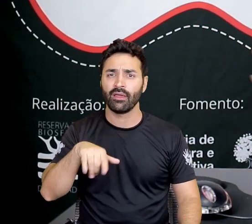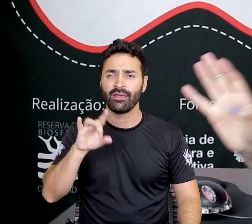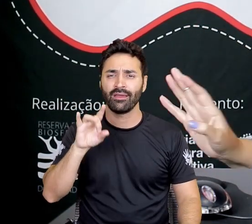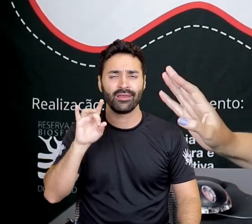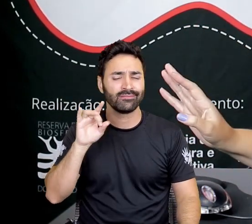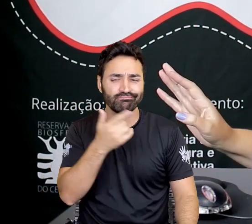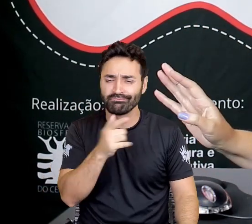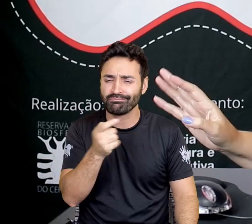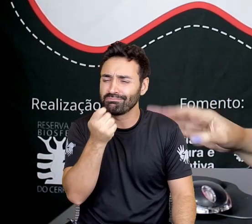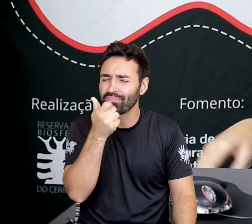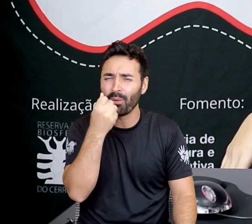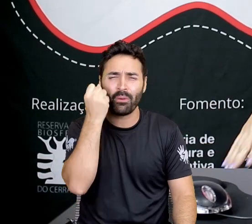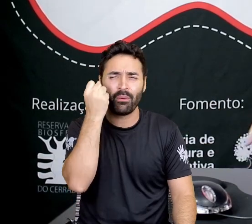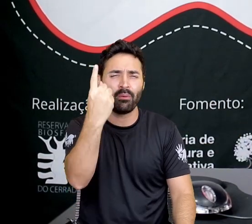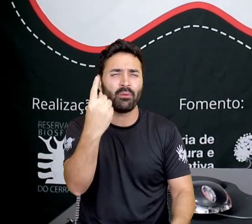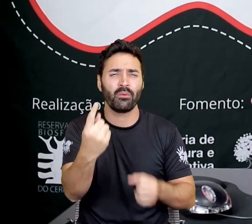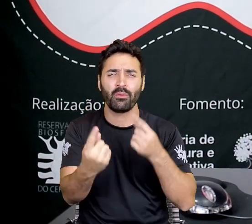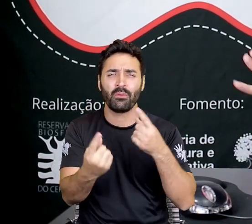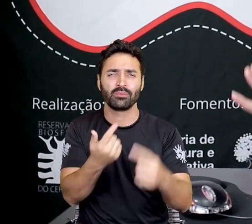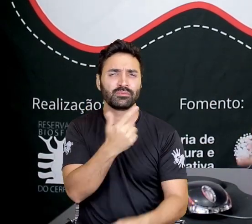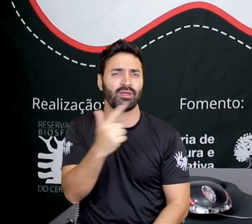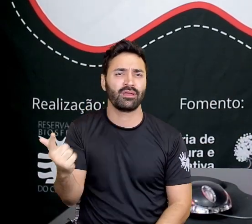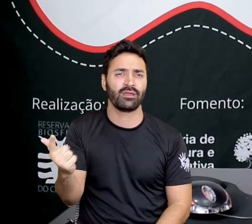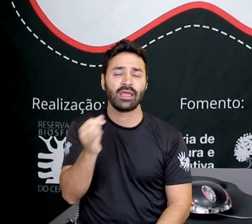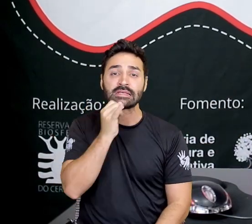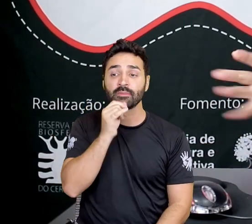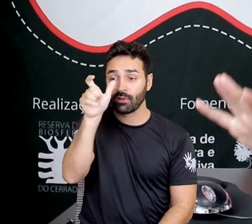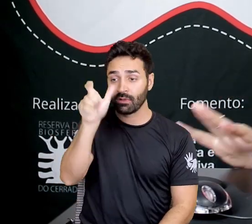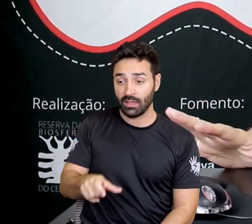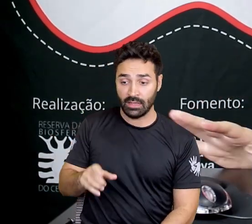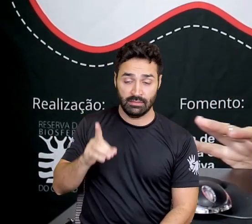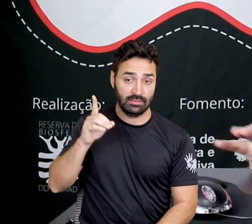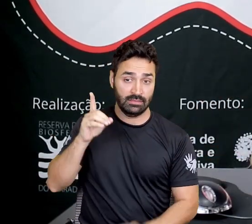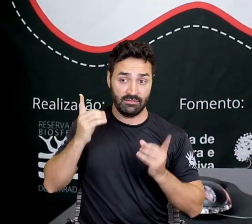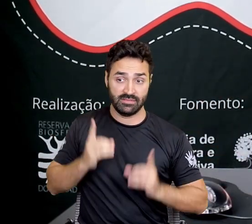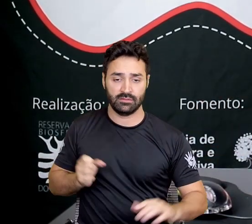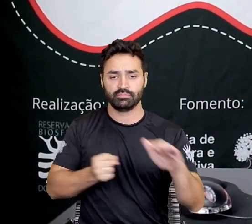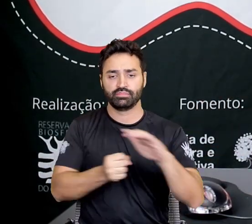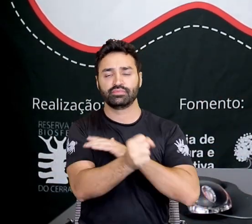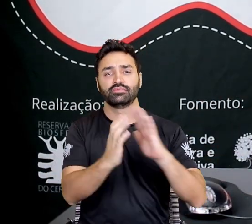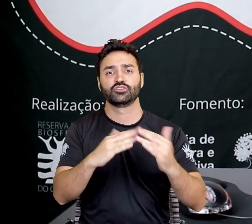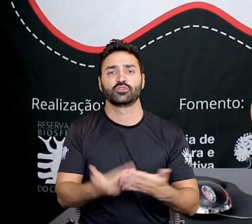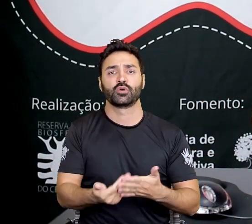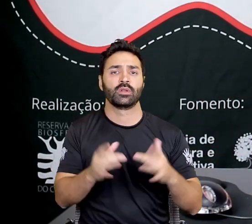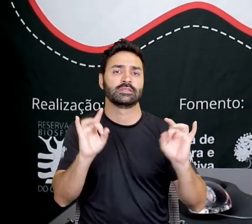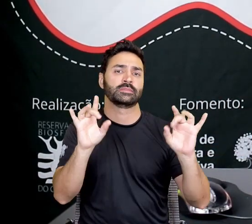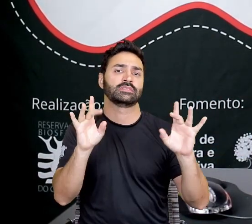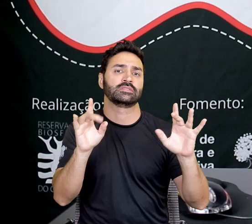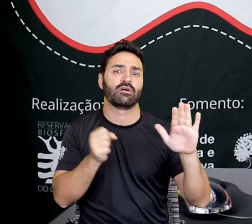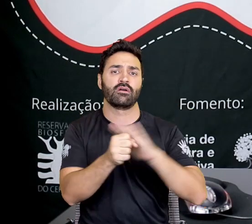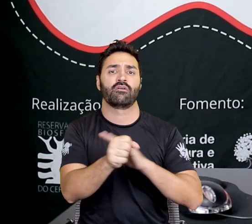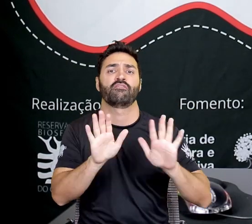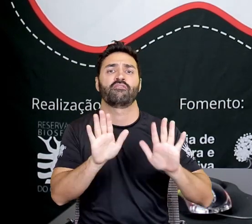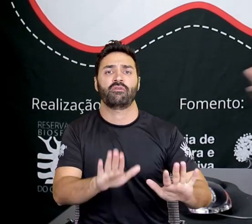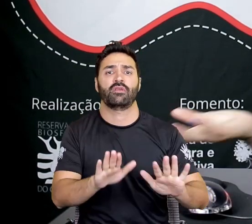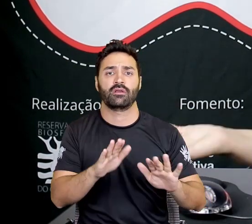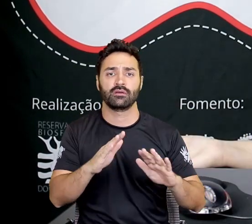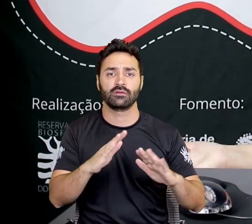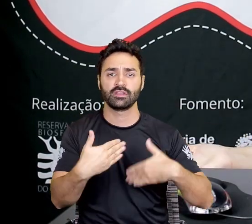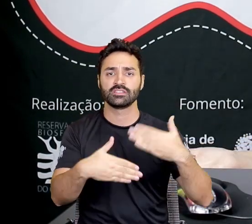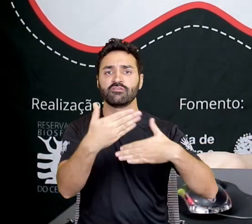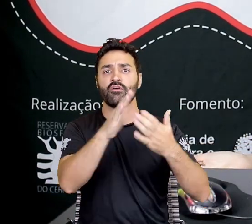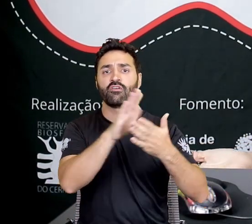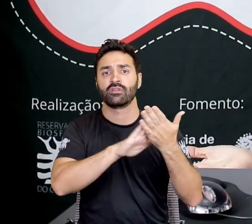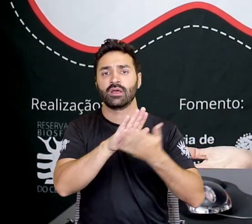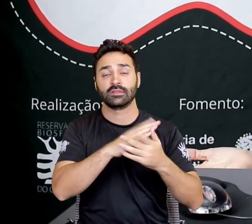era ofertado. A pessoa tem uma deficiência, vai para uma escola especial e lá ela não se desenvolve porque não existem